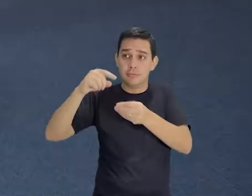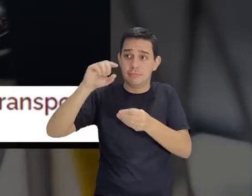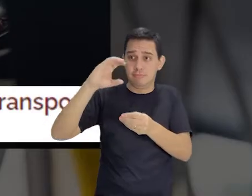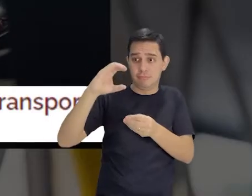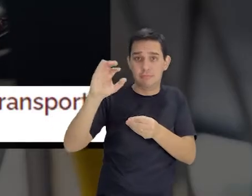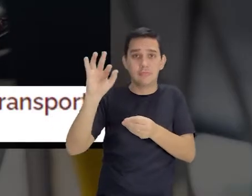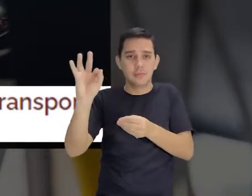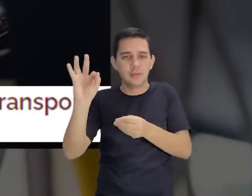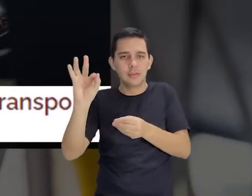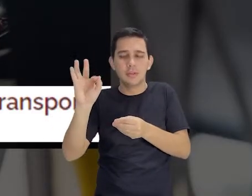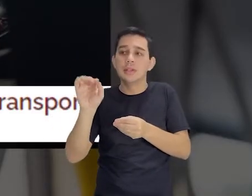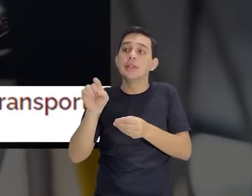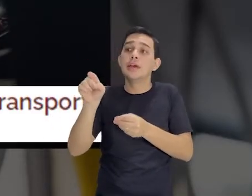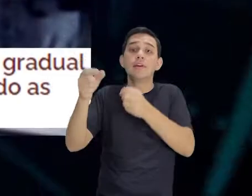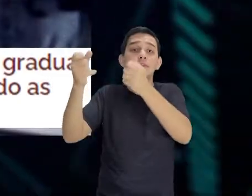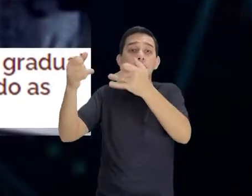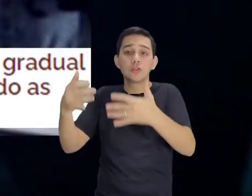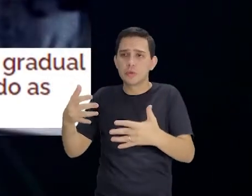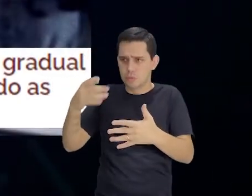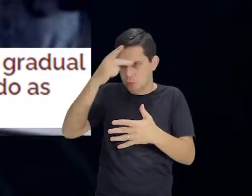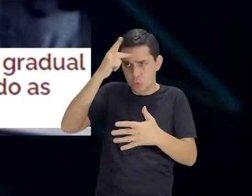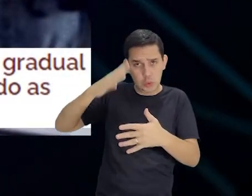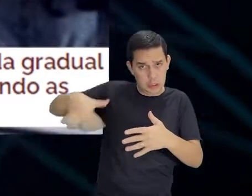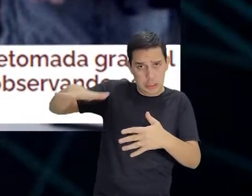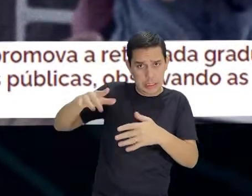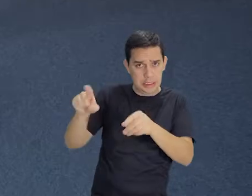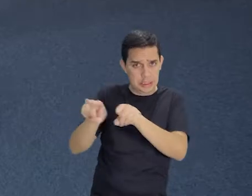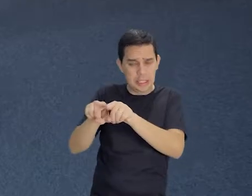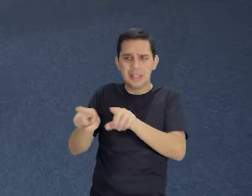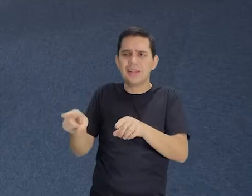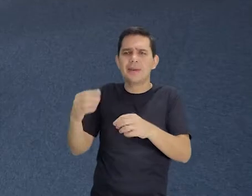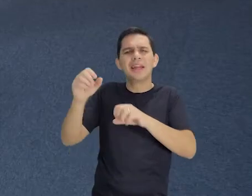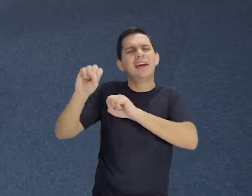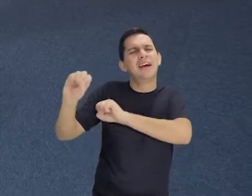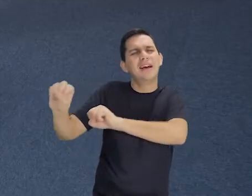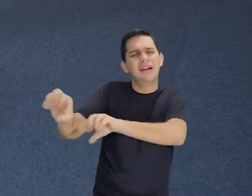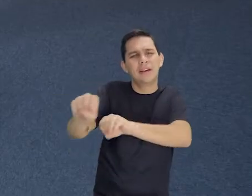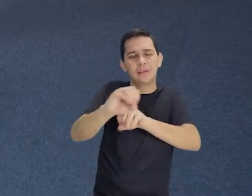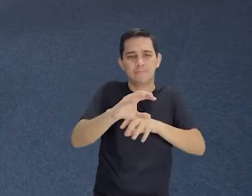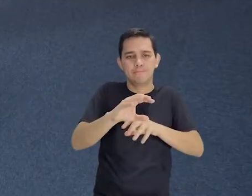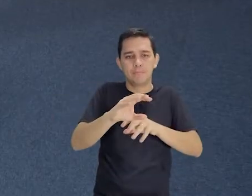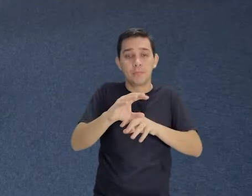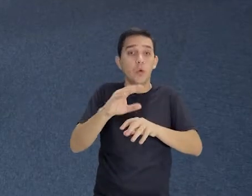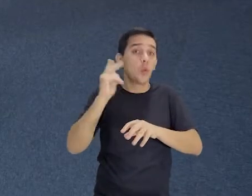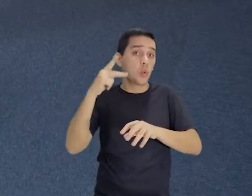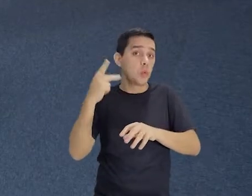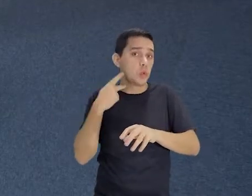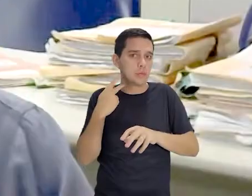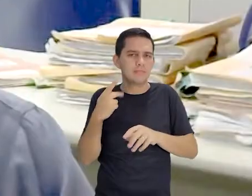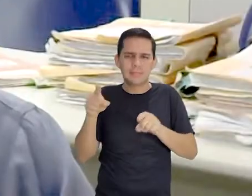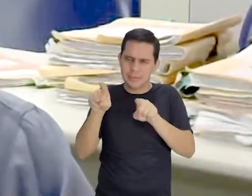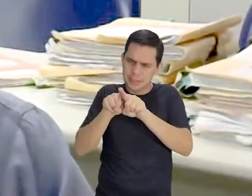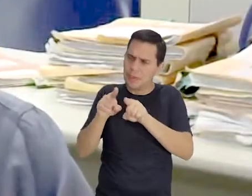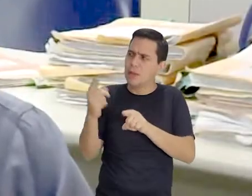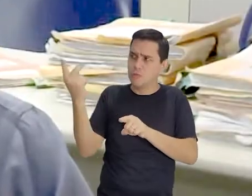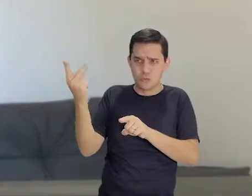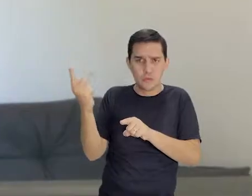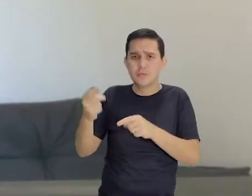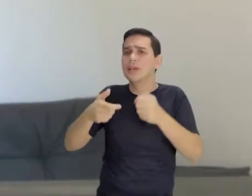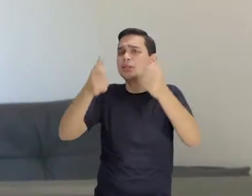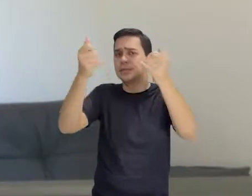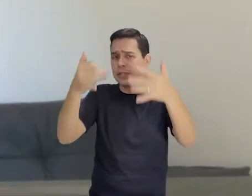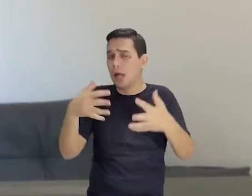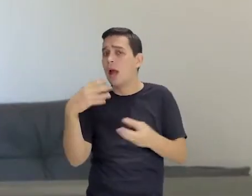Frio, uma no âmbito da cidadania e outra no da educação. Acompanhe as entrevistas com os promotores de justiça Vinícius Lameira